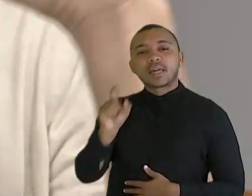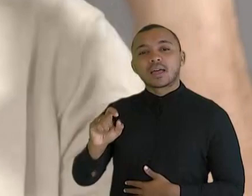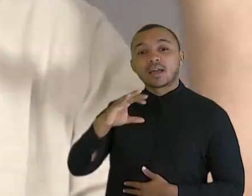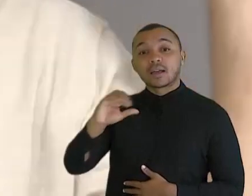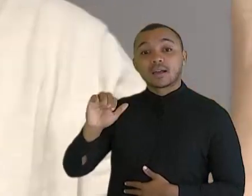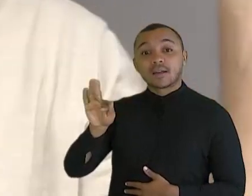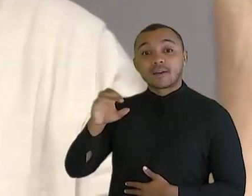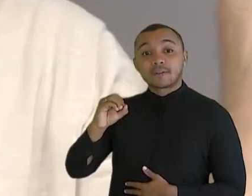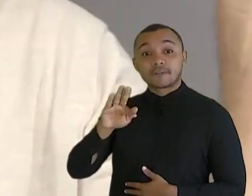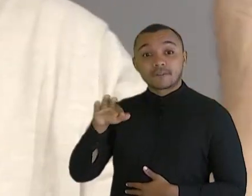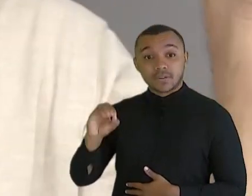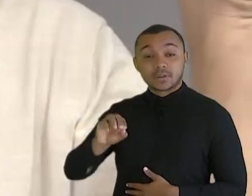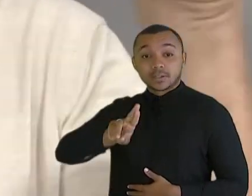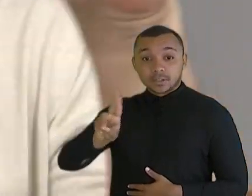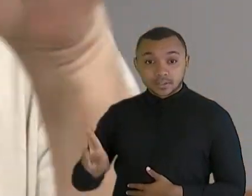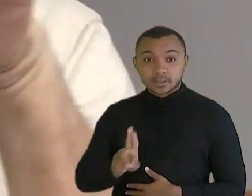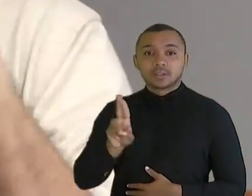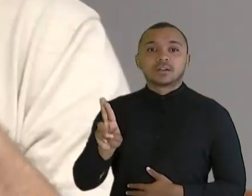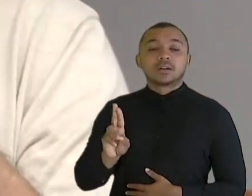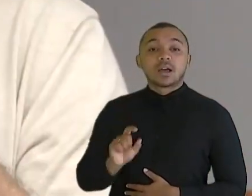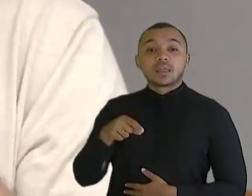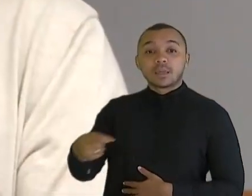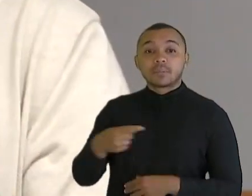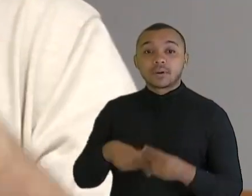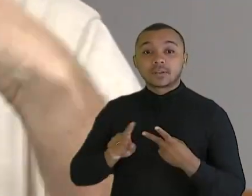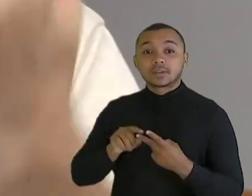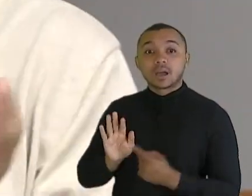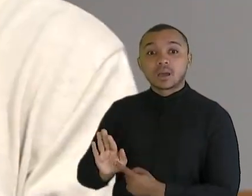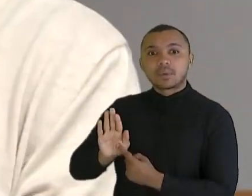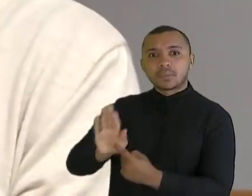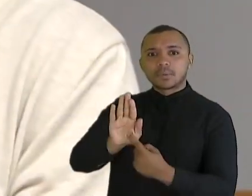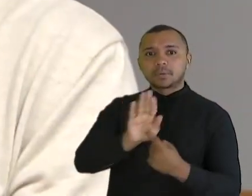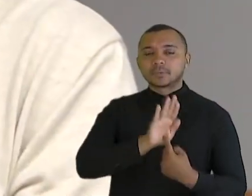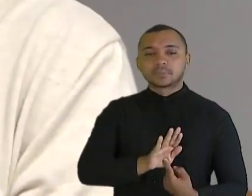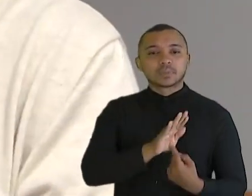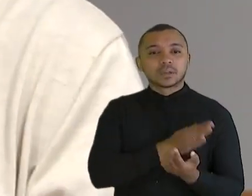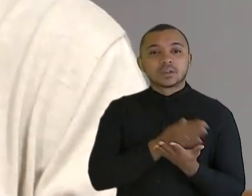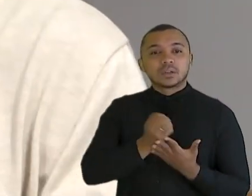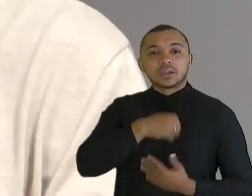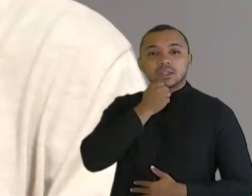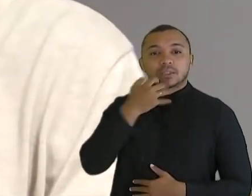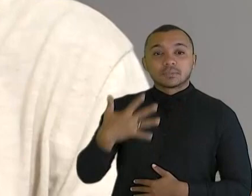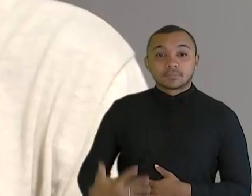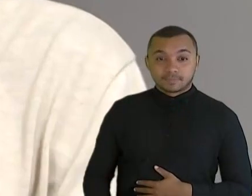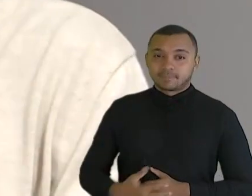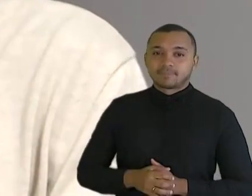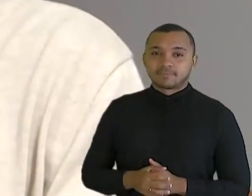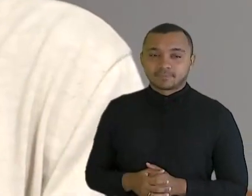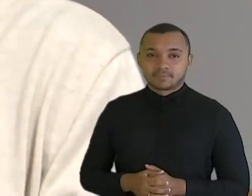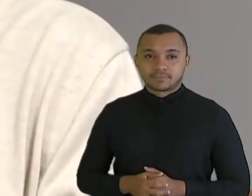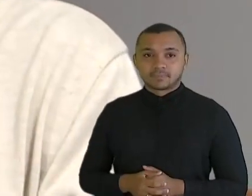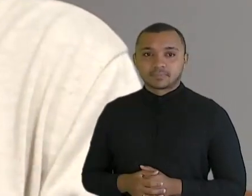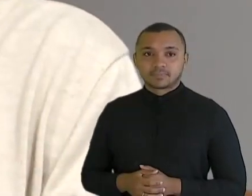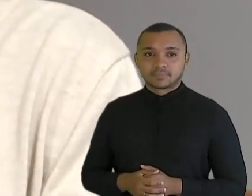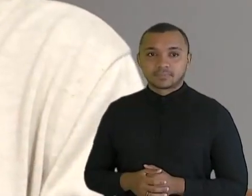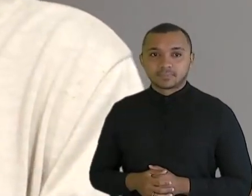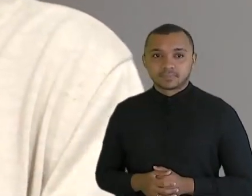tem uma discussão e aí depois eles voltam para as casas e aí começam a falar sobre o projeto, que é o projeto